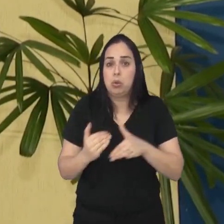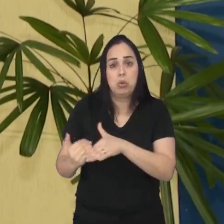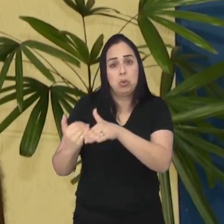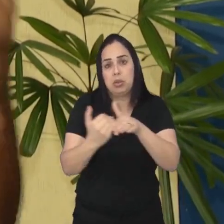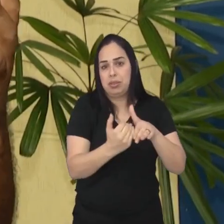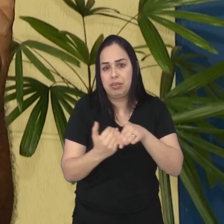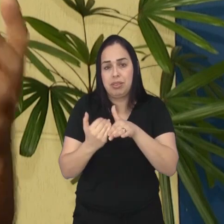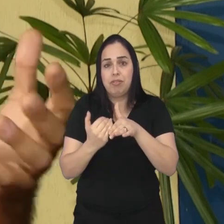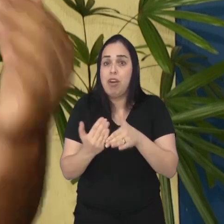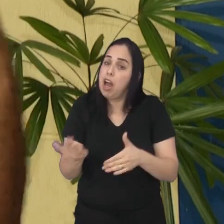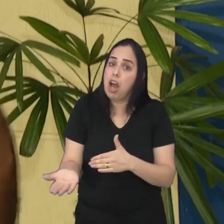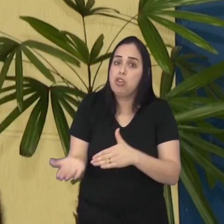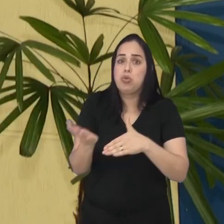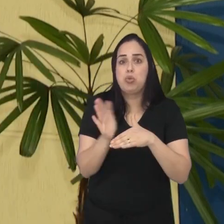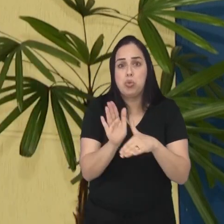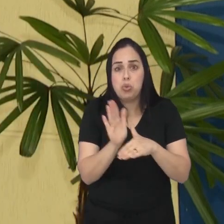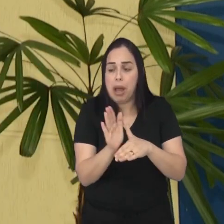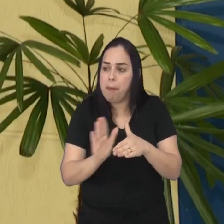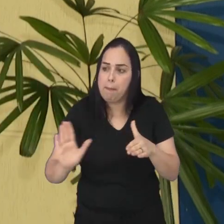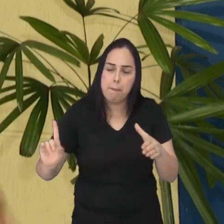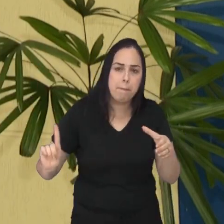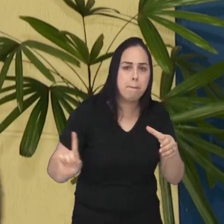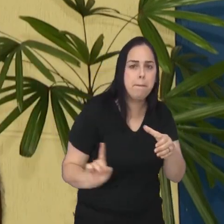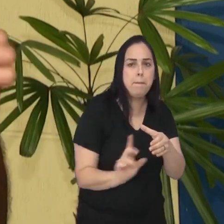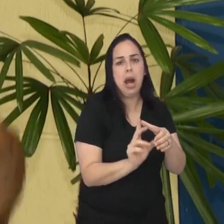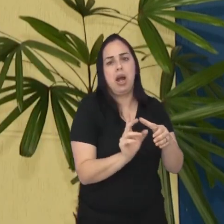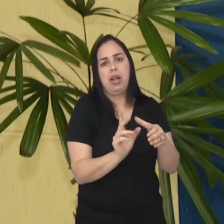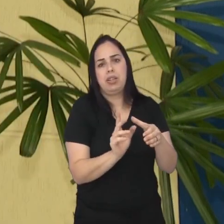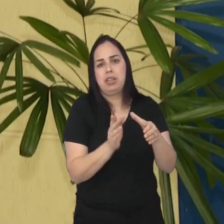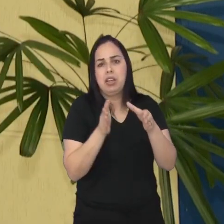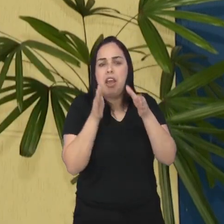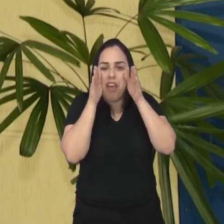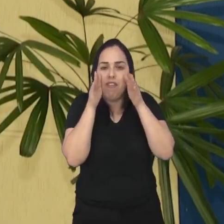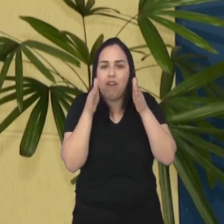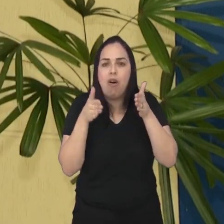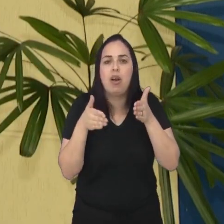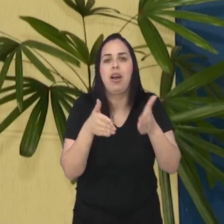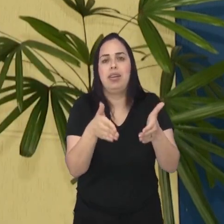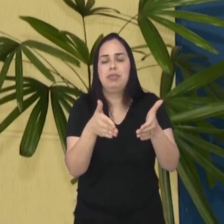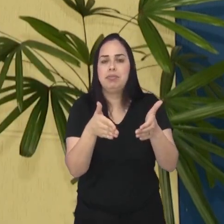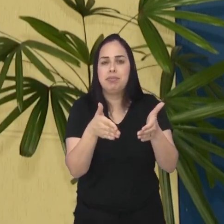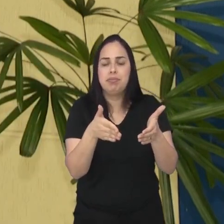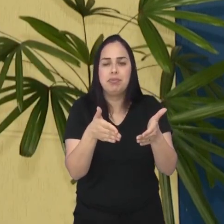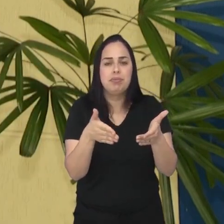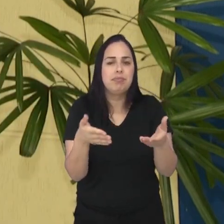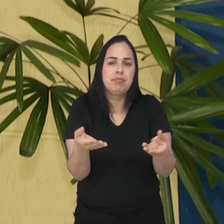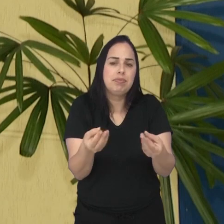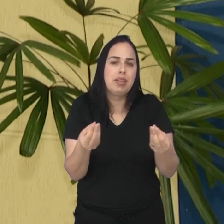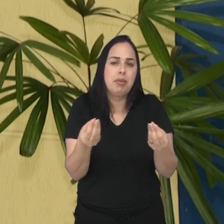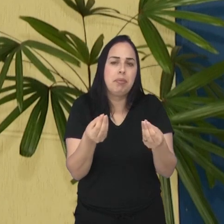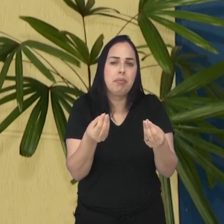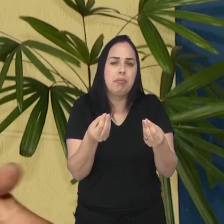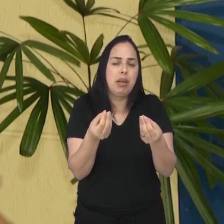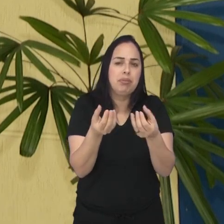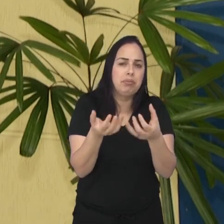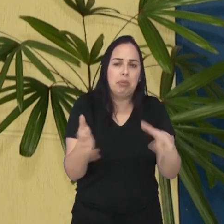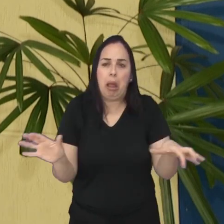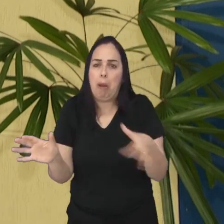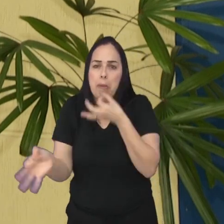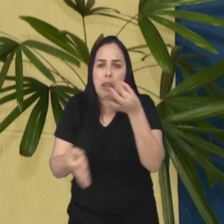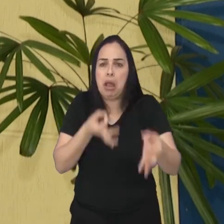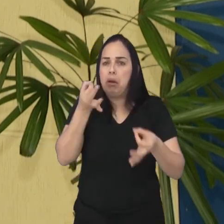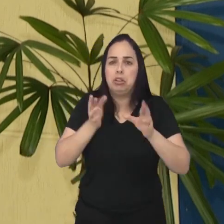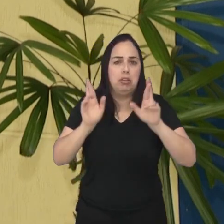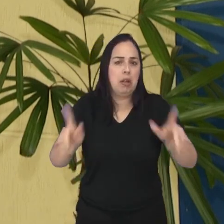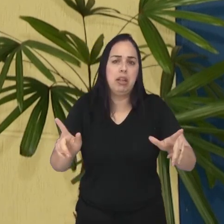nisso. Muito pelo contrário, vai somar esforços e ter uma linha direta até para nós não